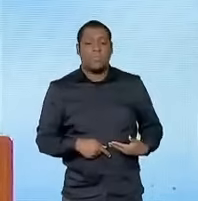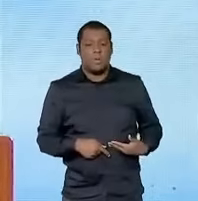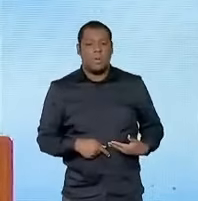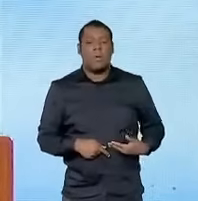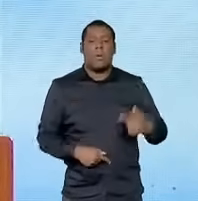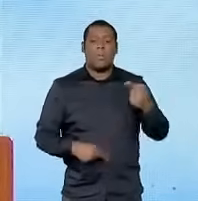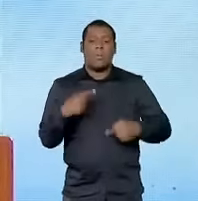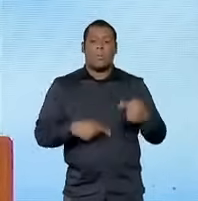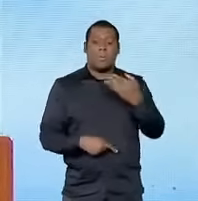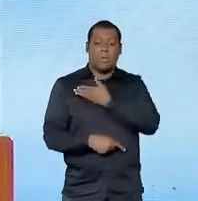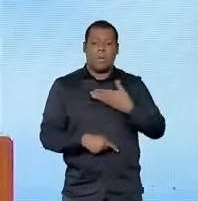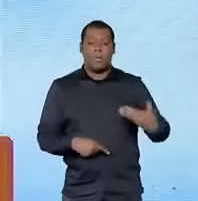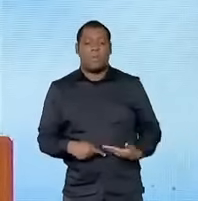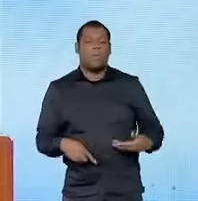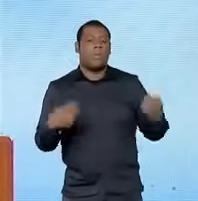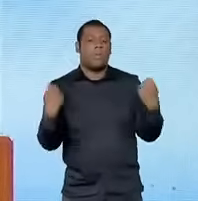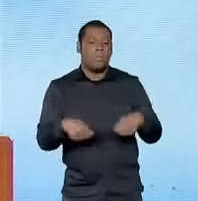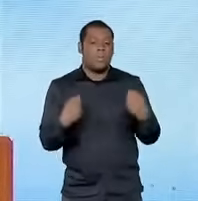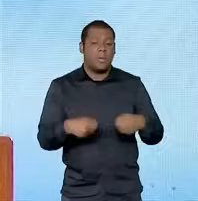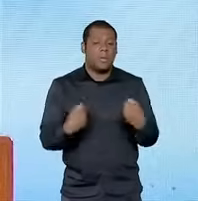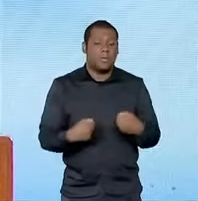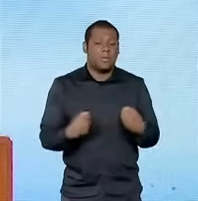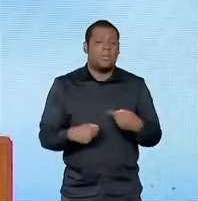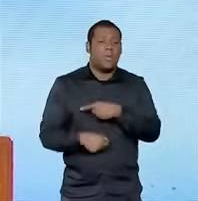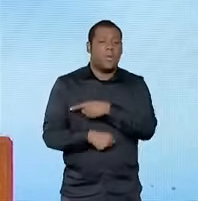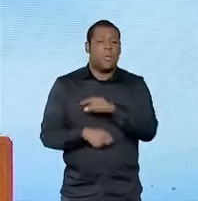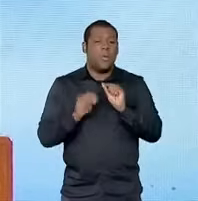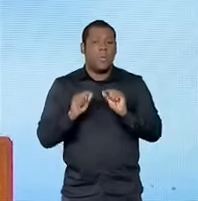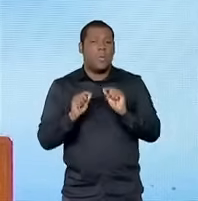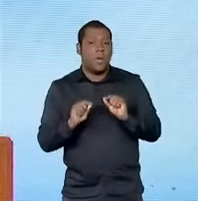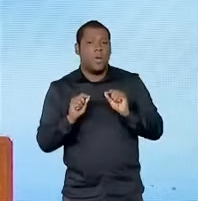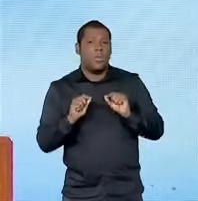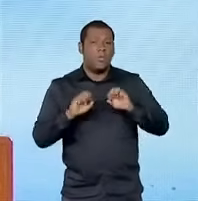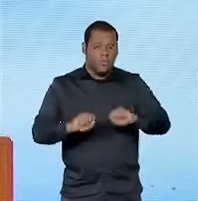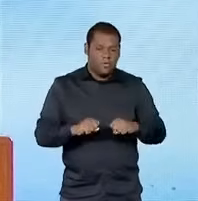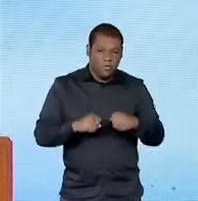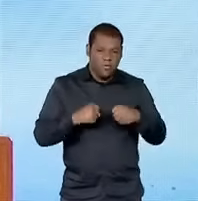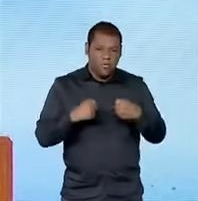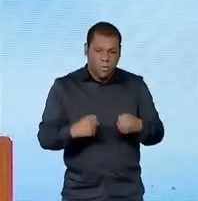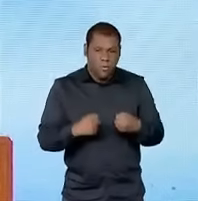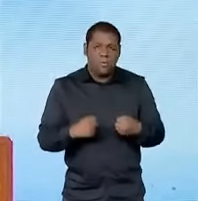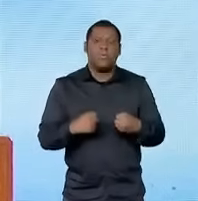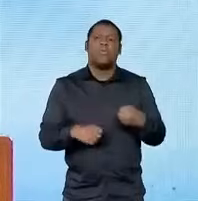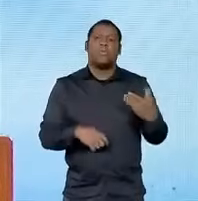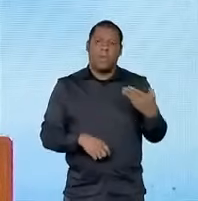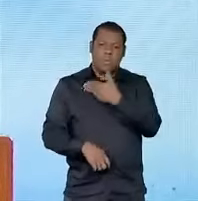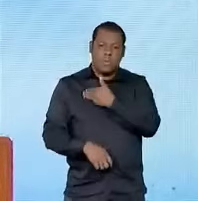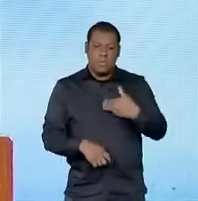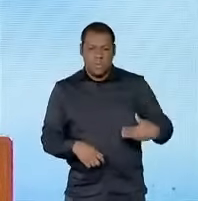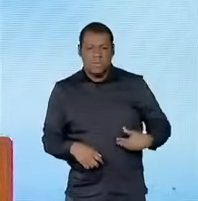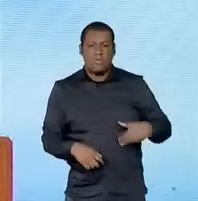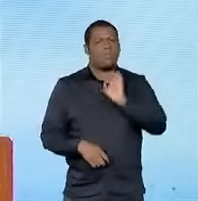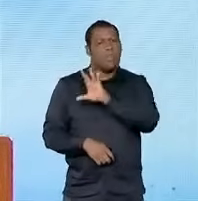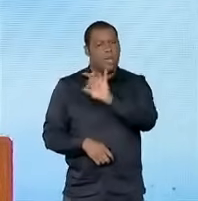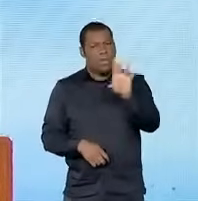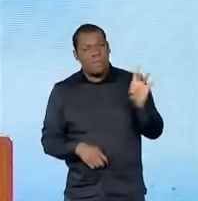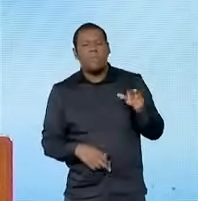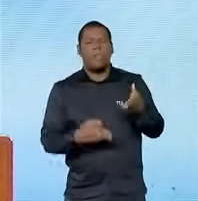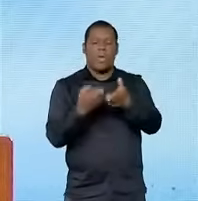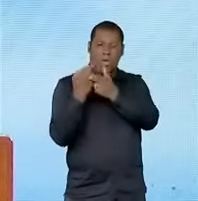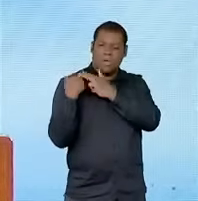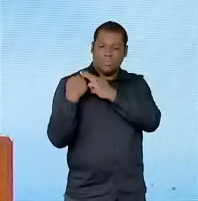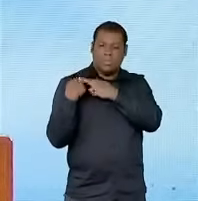fato acontecer, precisamos do empenho e do compromisso de cada ministro e ministra